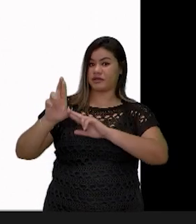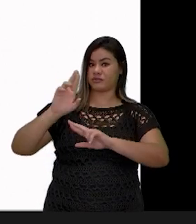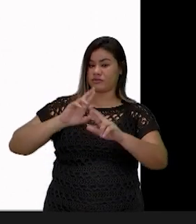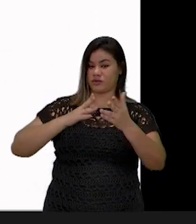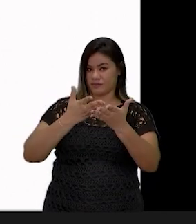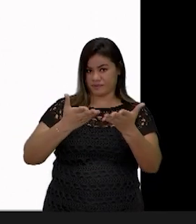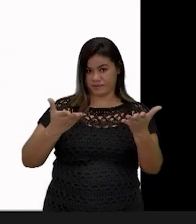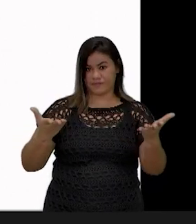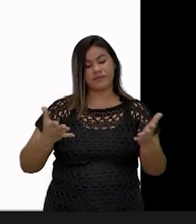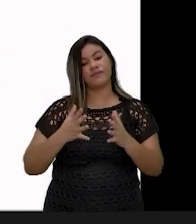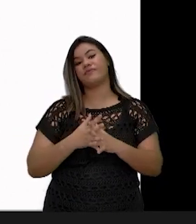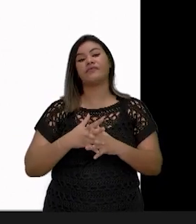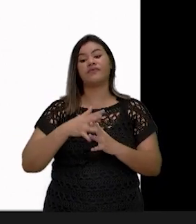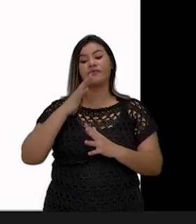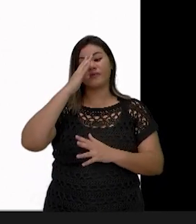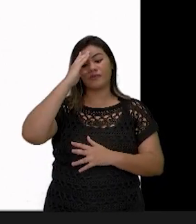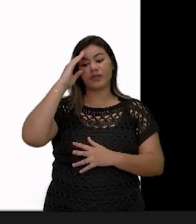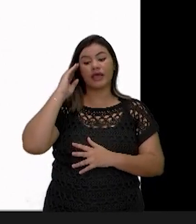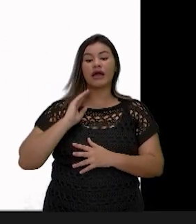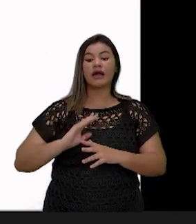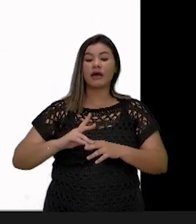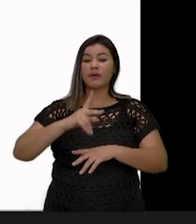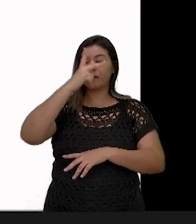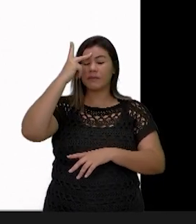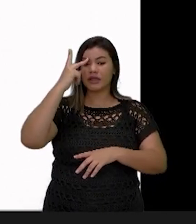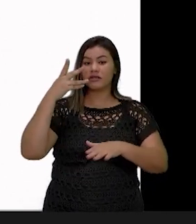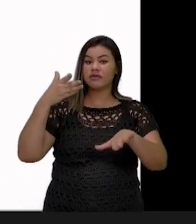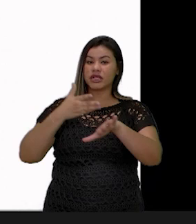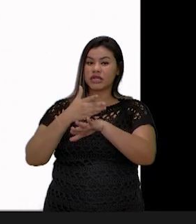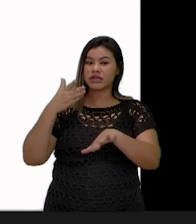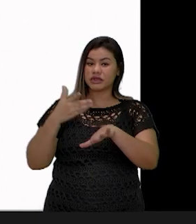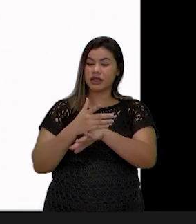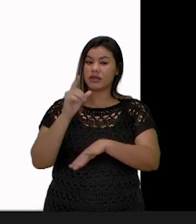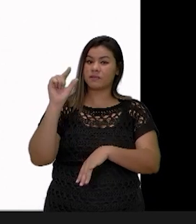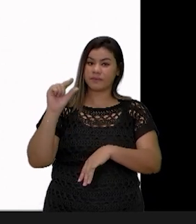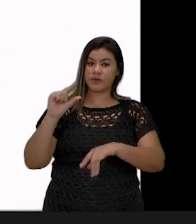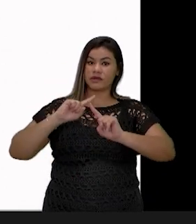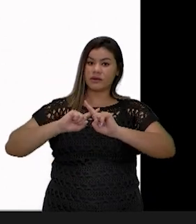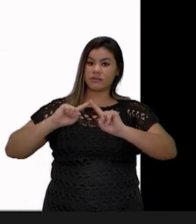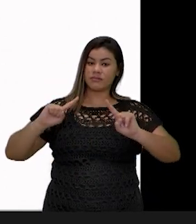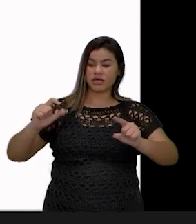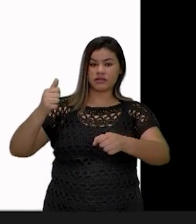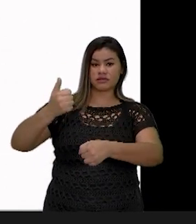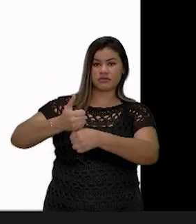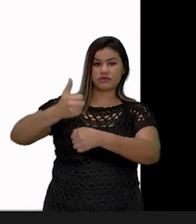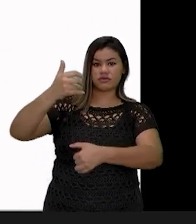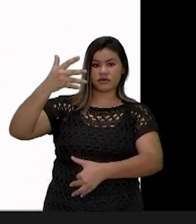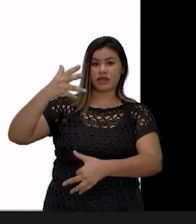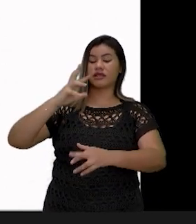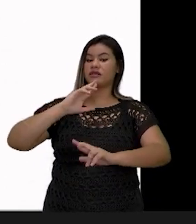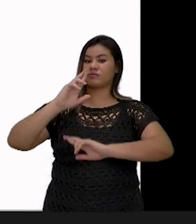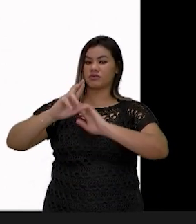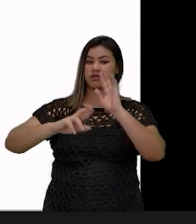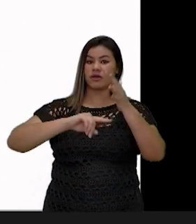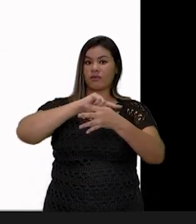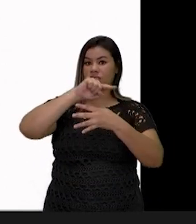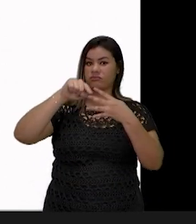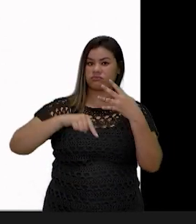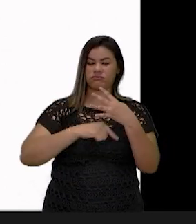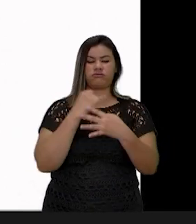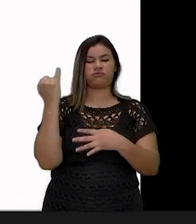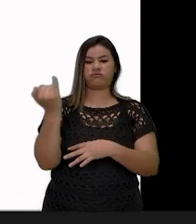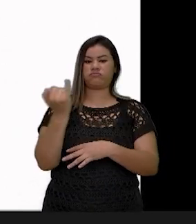é bem importante. Mas se ela for impossível, né, é pouco provável, né, que são